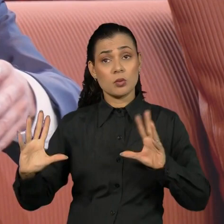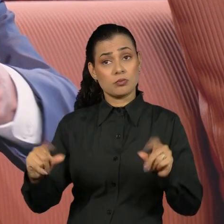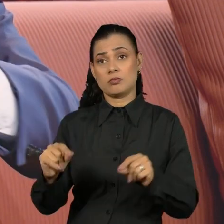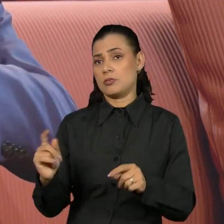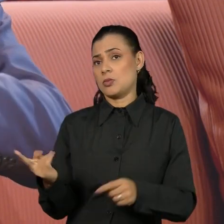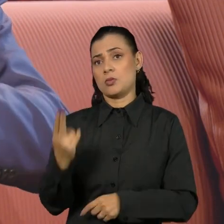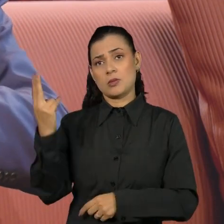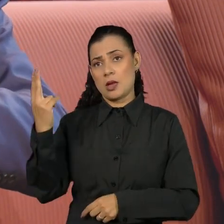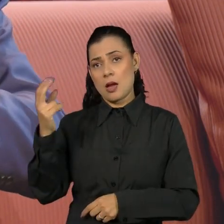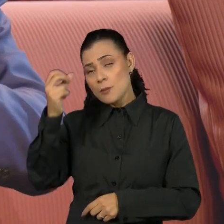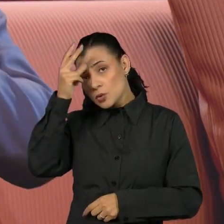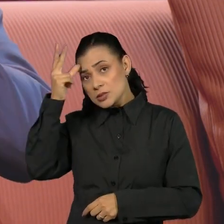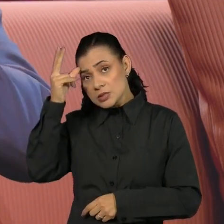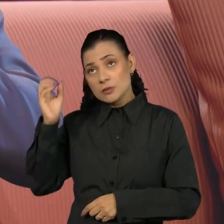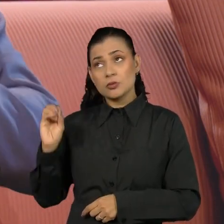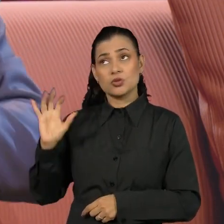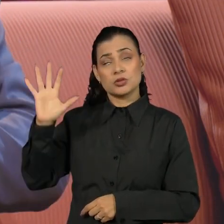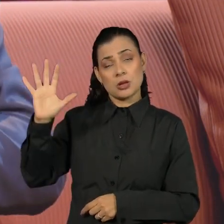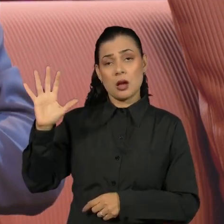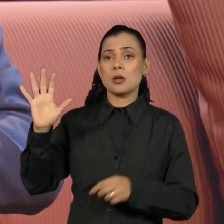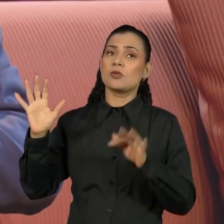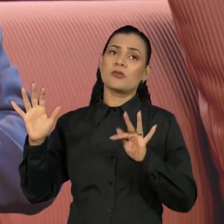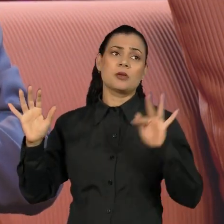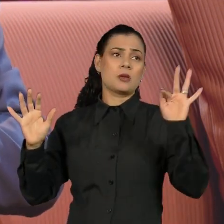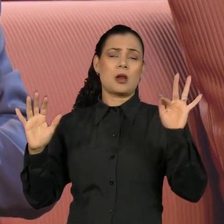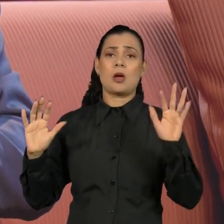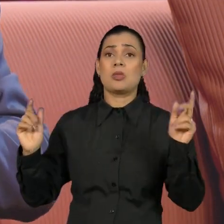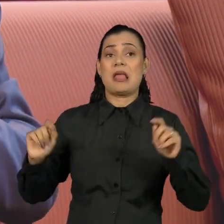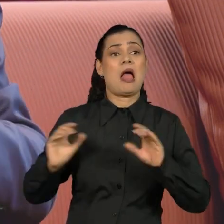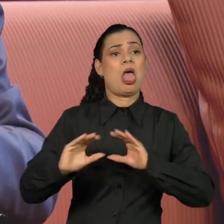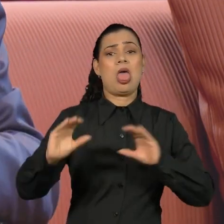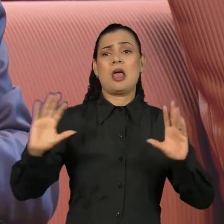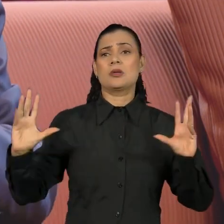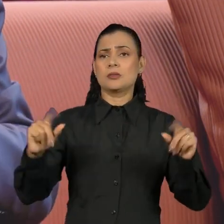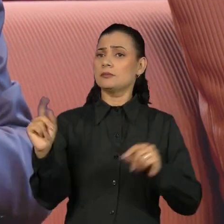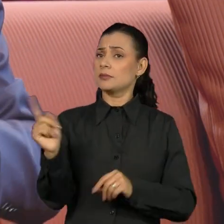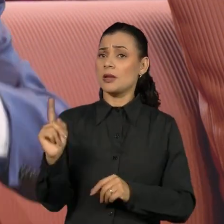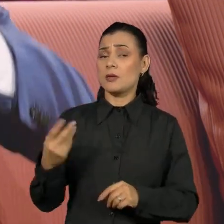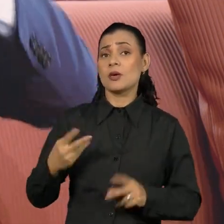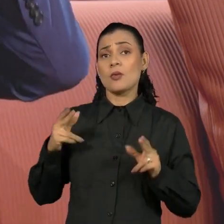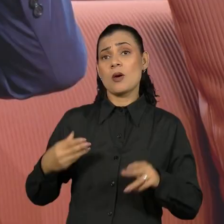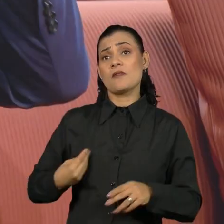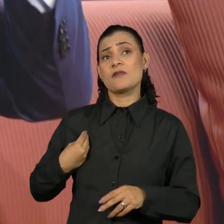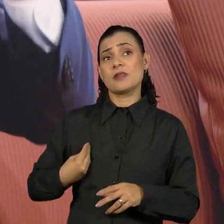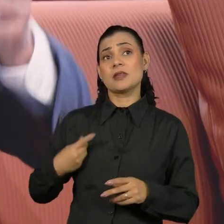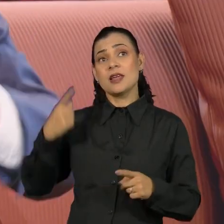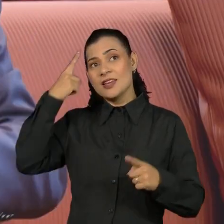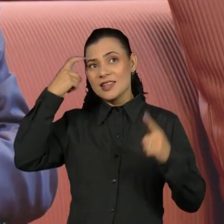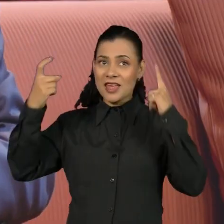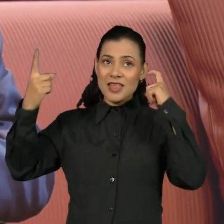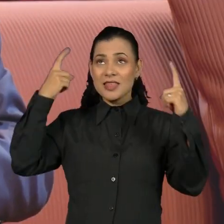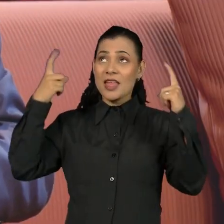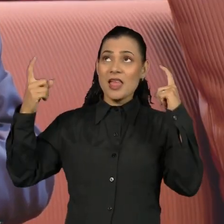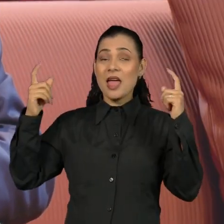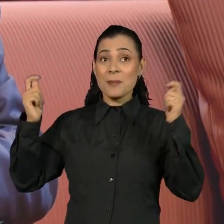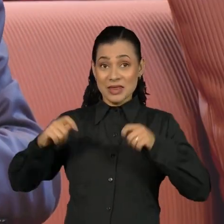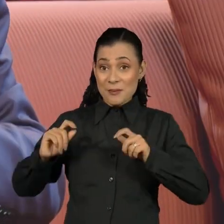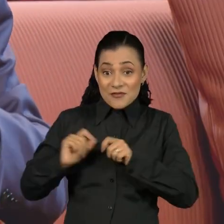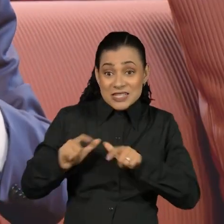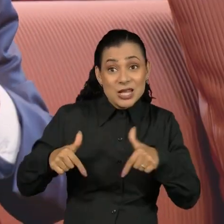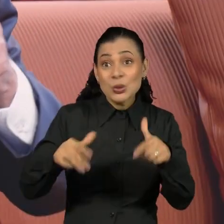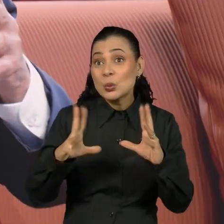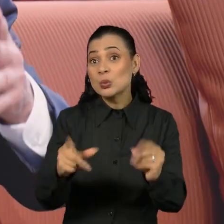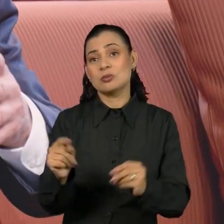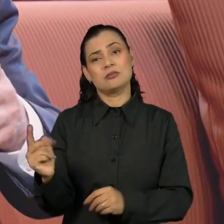município, nem no estado, nem no federal. É como na vida da gente, você tem um monte de ideias, mas dinheiro não dá para tudo.